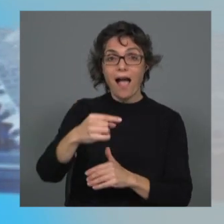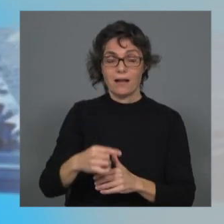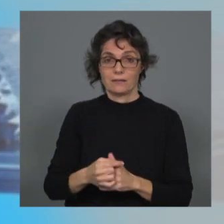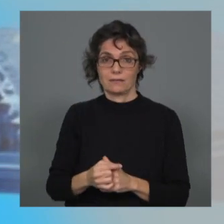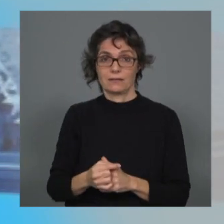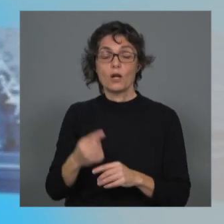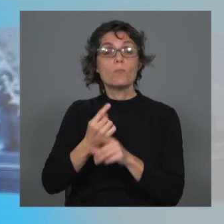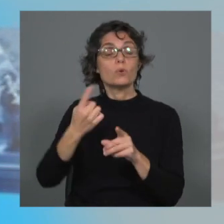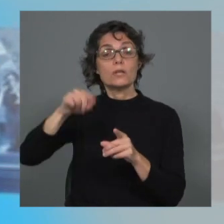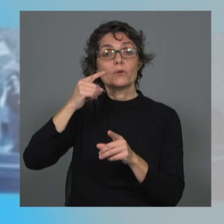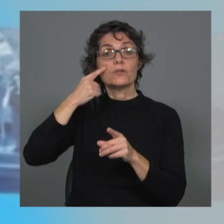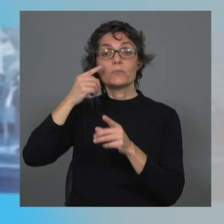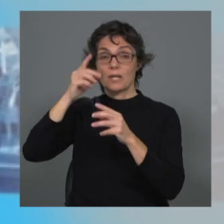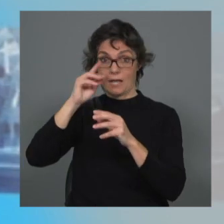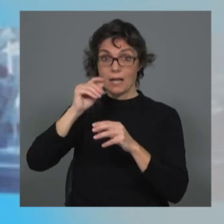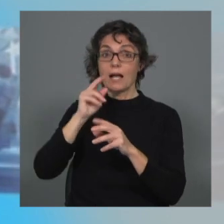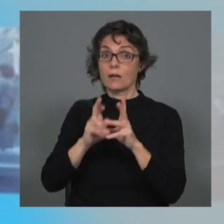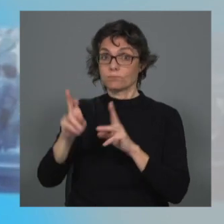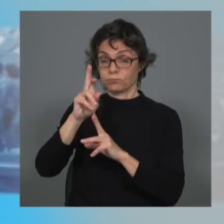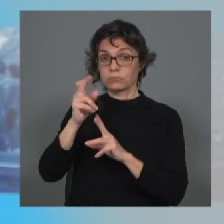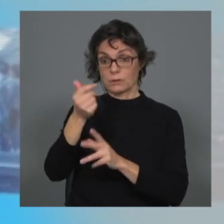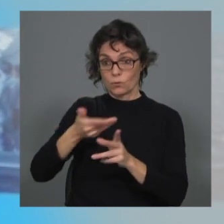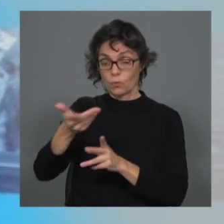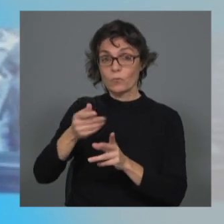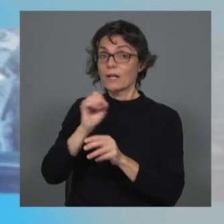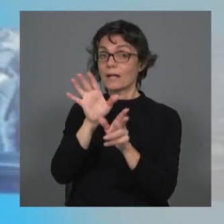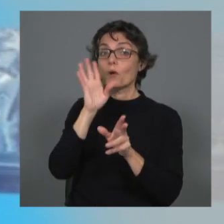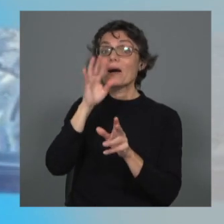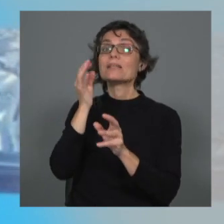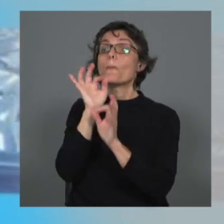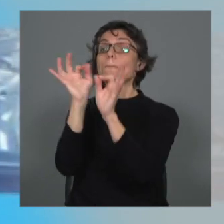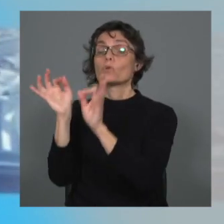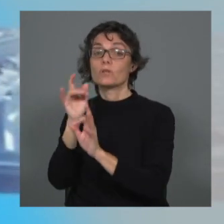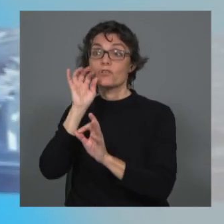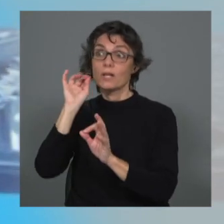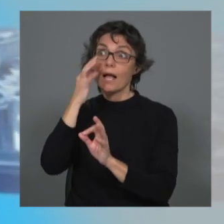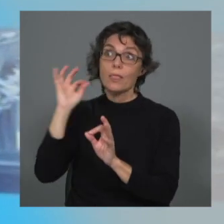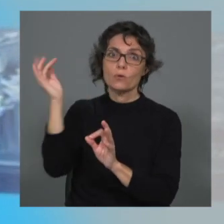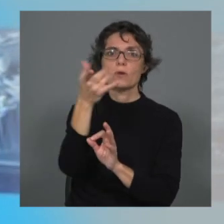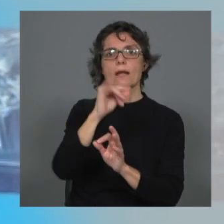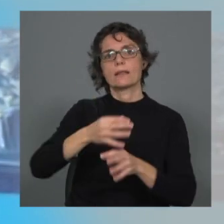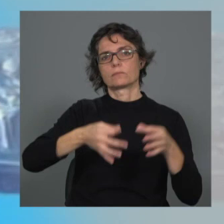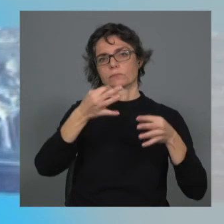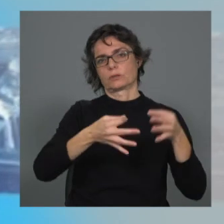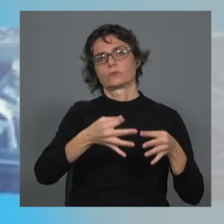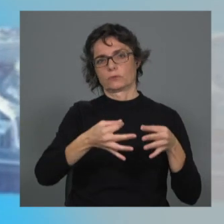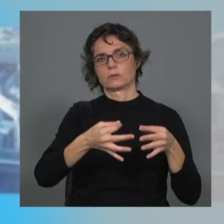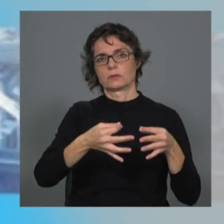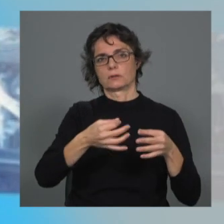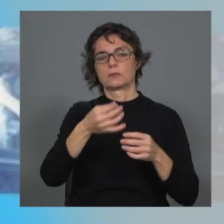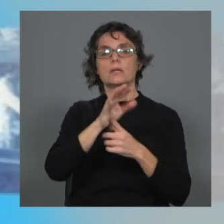natureza e, simultaneamente, da justiça. Precisamos utilizar melhor os recursos. Por isso, há pouco lhe referia as